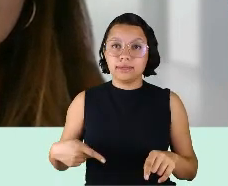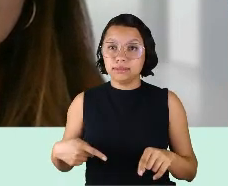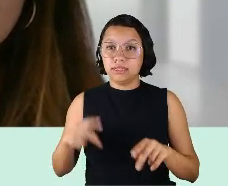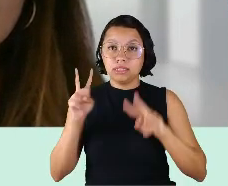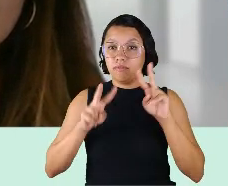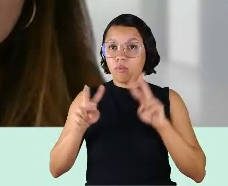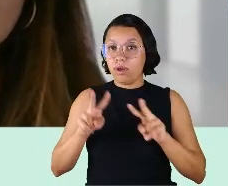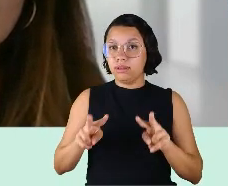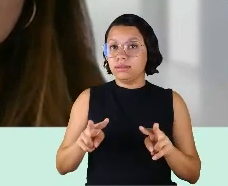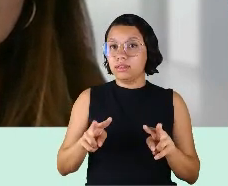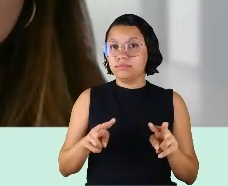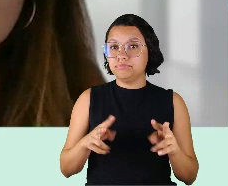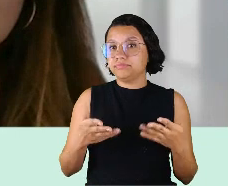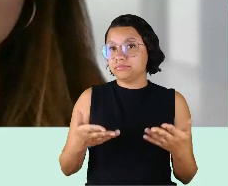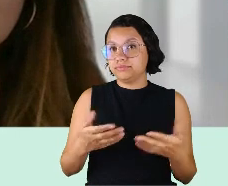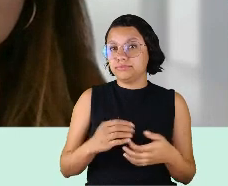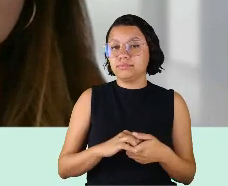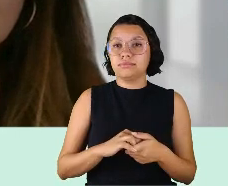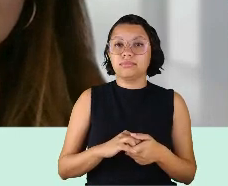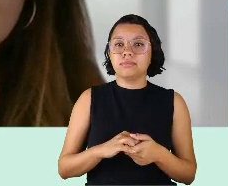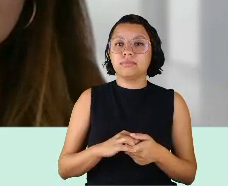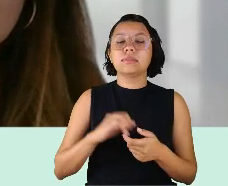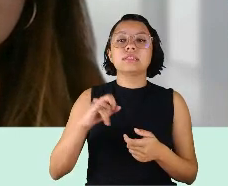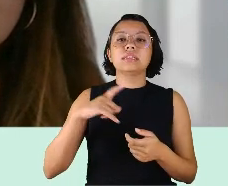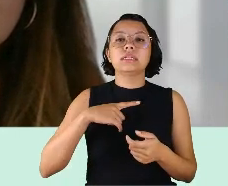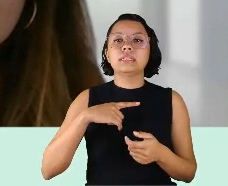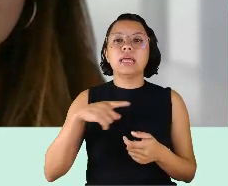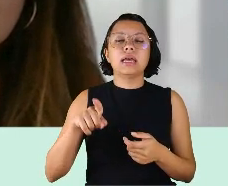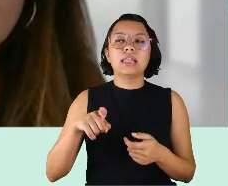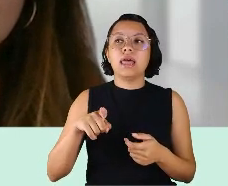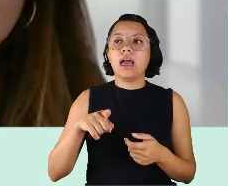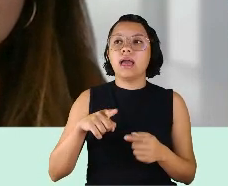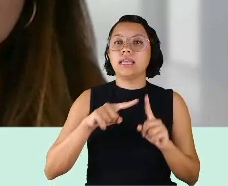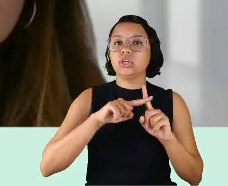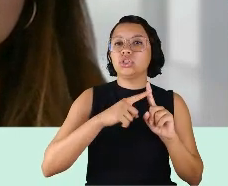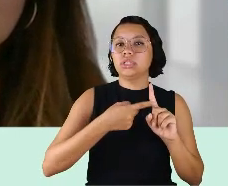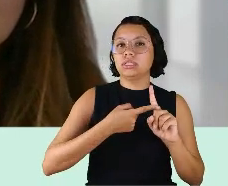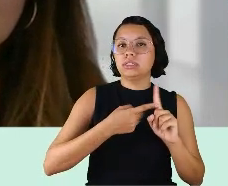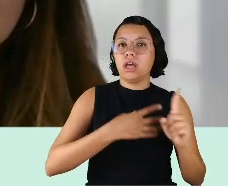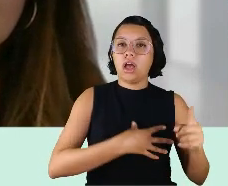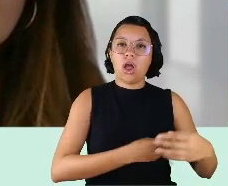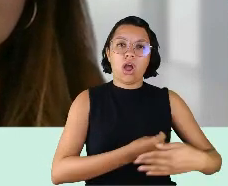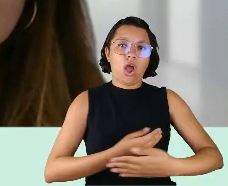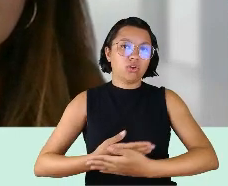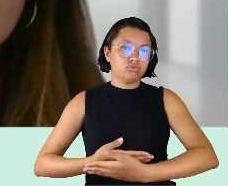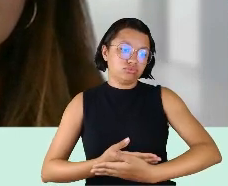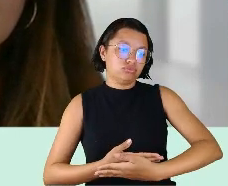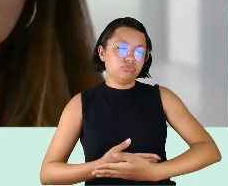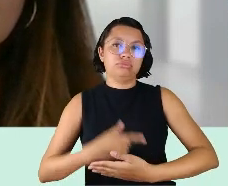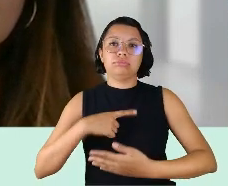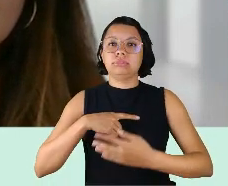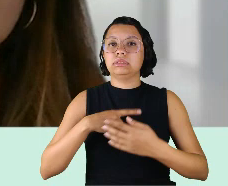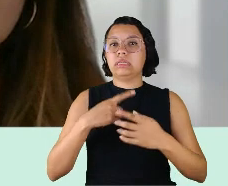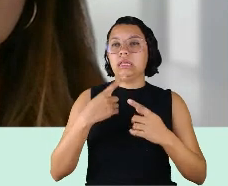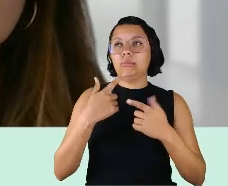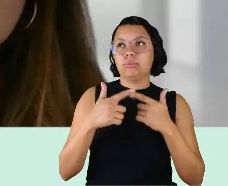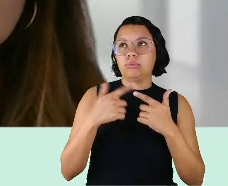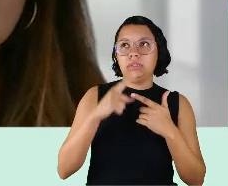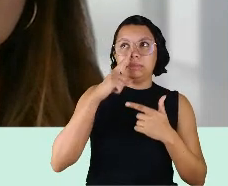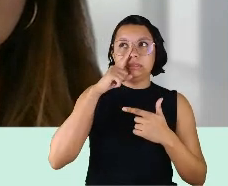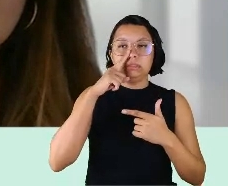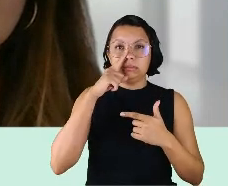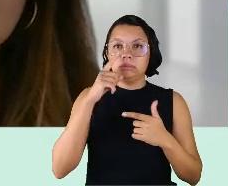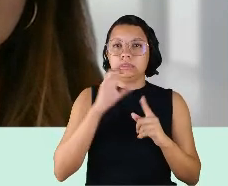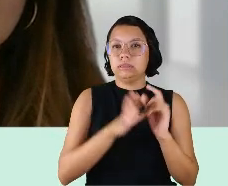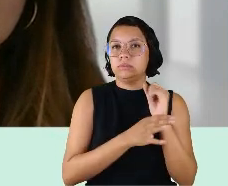vão analisar aqui. Bom, se tem lá, gestante ou lactante, tem o problema da segurança,